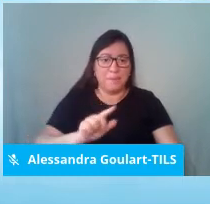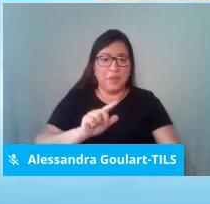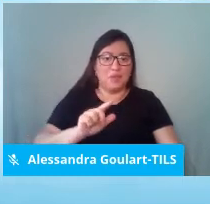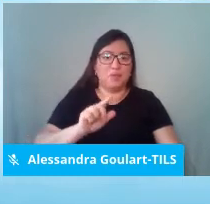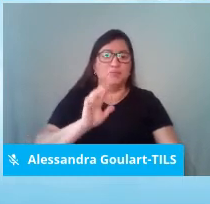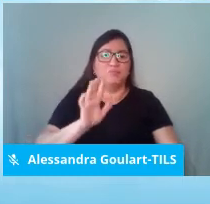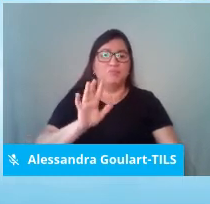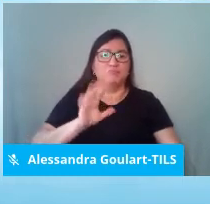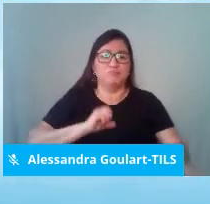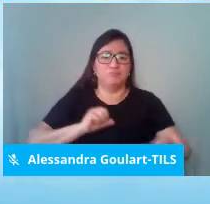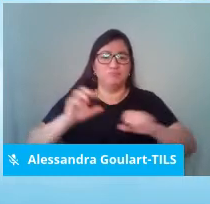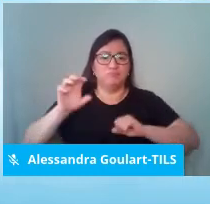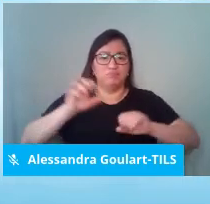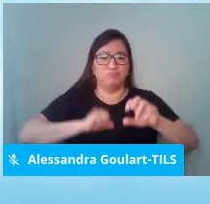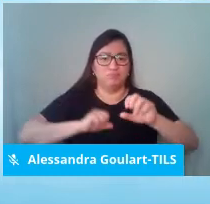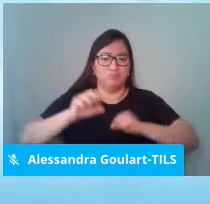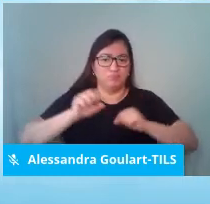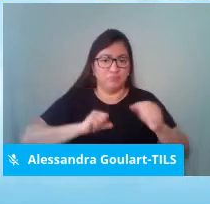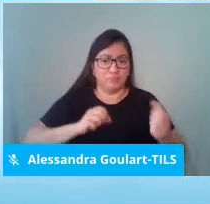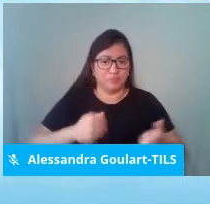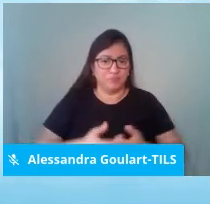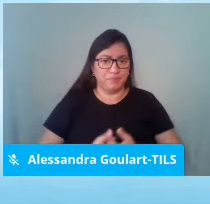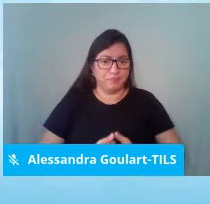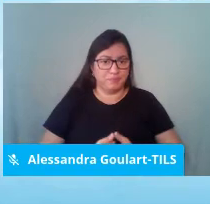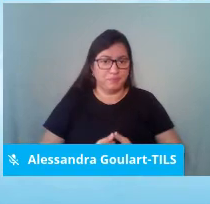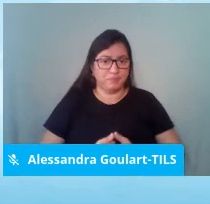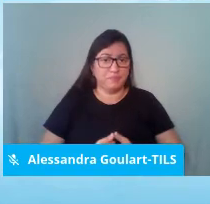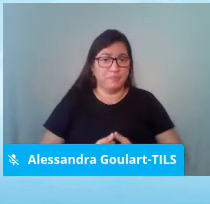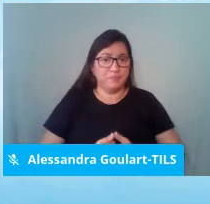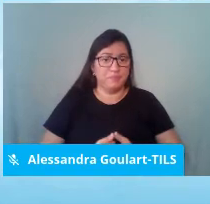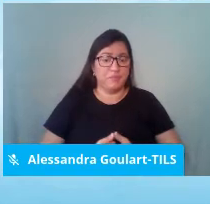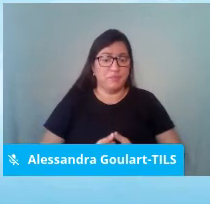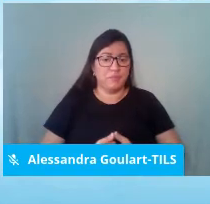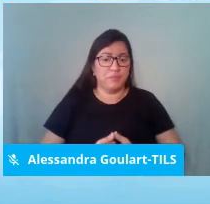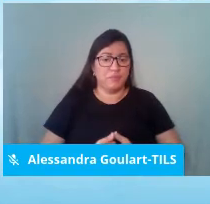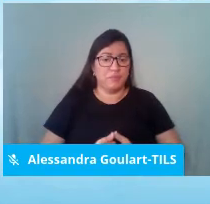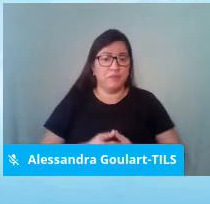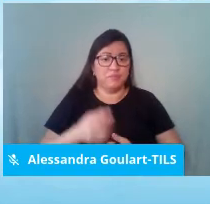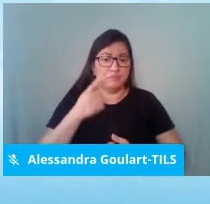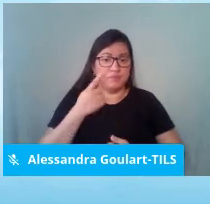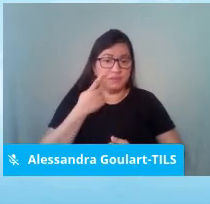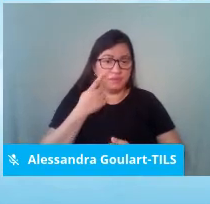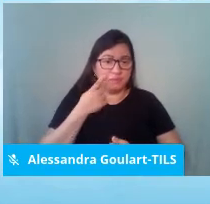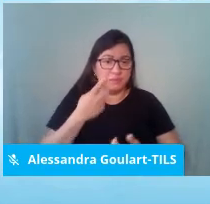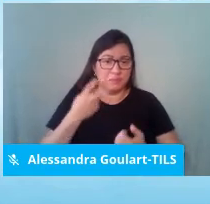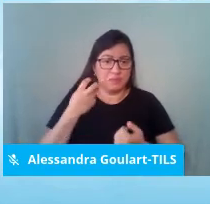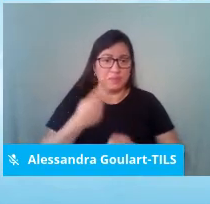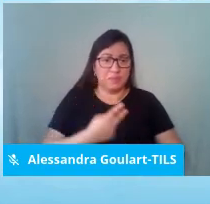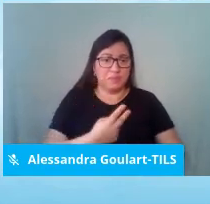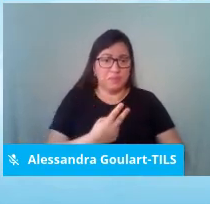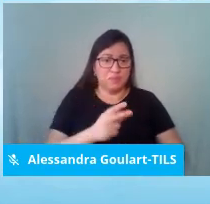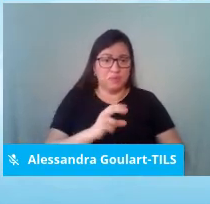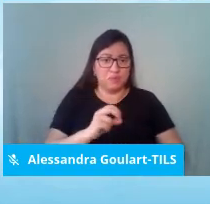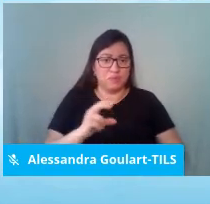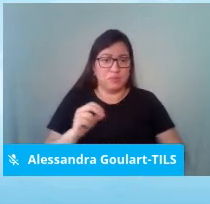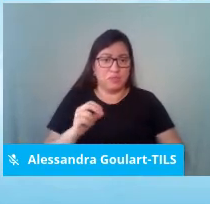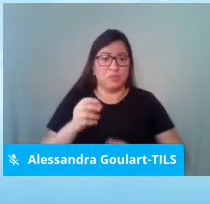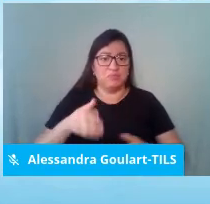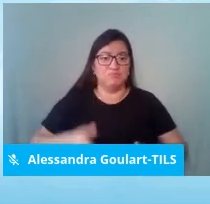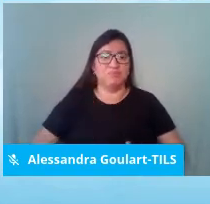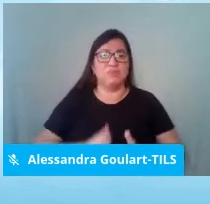ano. Destes 350 mil, 200 mil natimortos ou